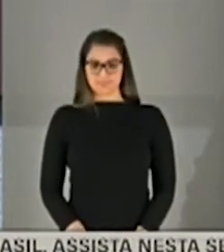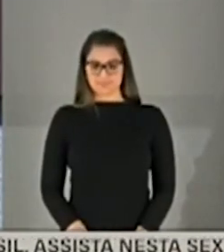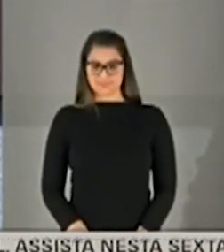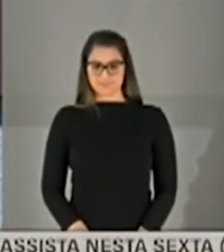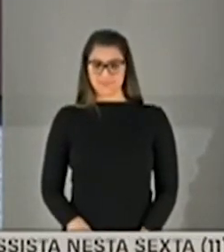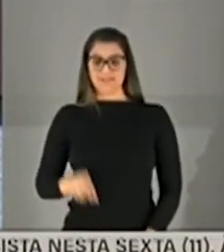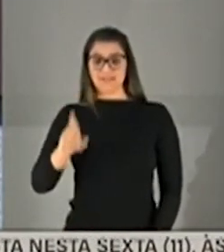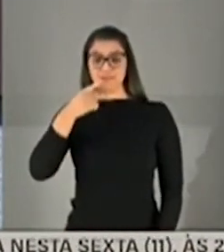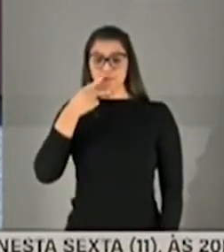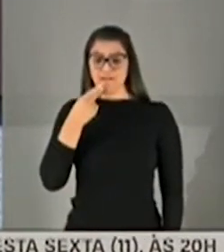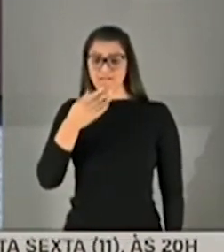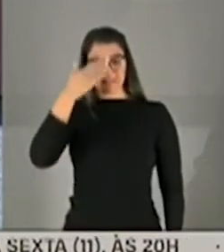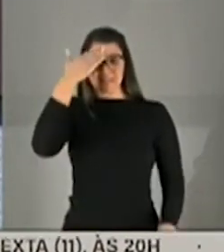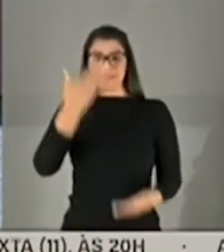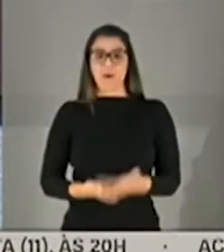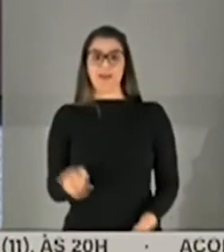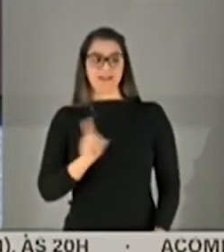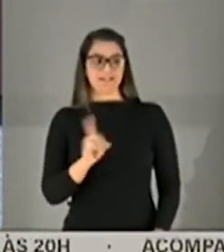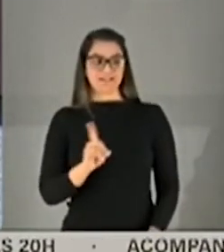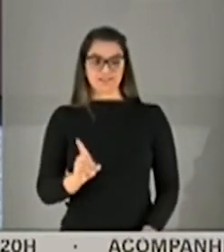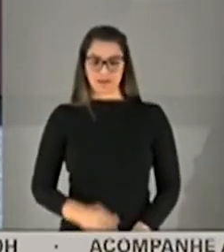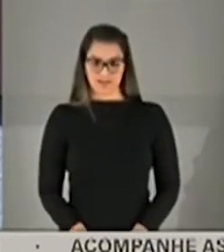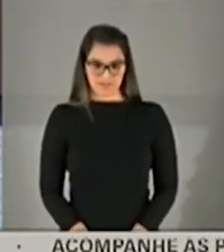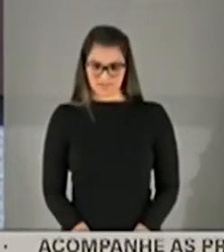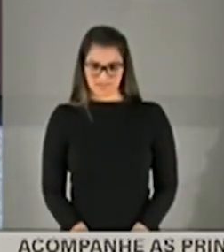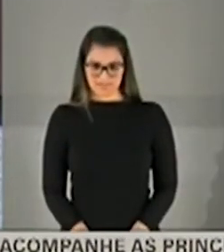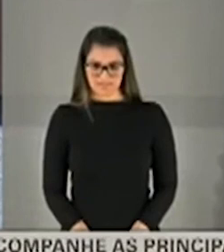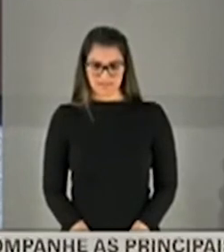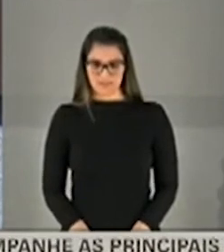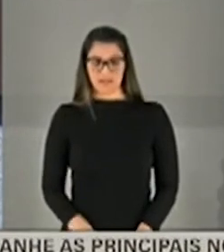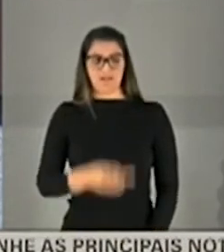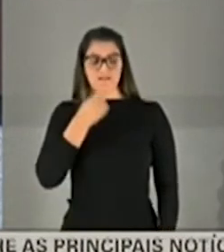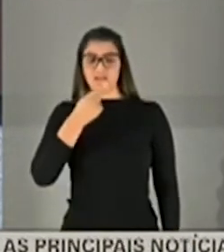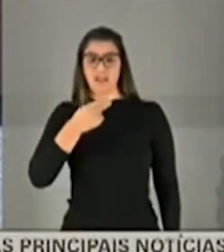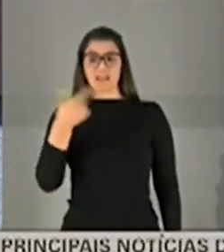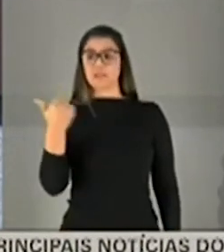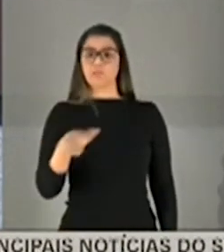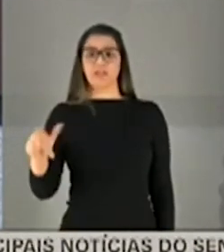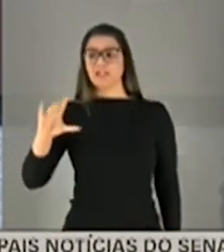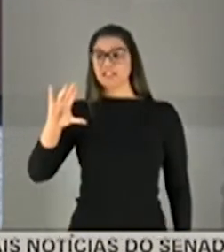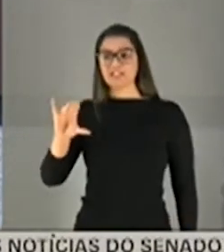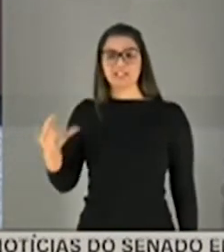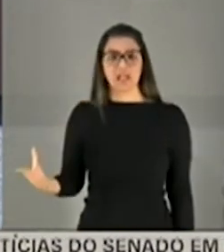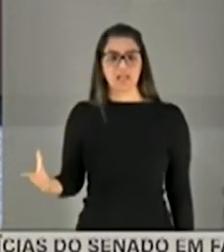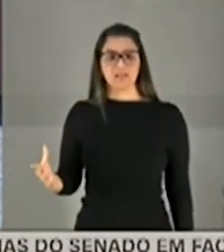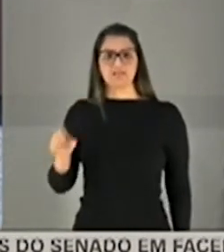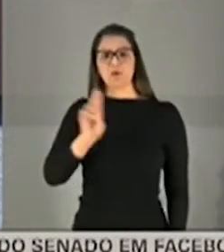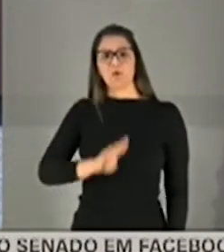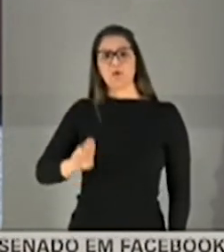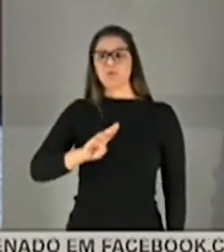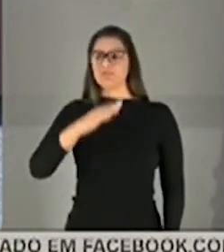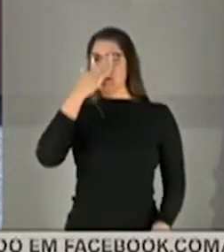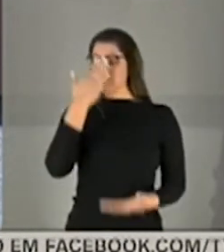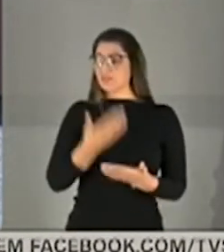negacionismo, senhores. Isso não é falta de informação. Negar a ciência e usar esse negacionismo